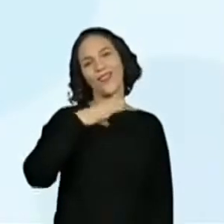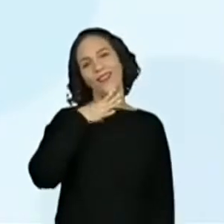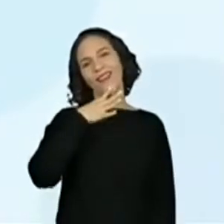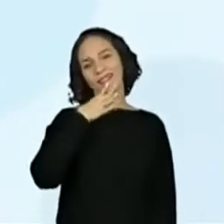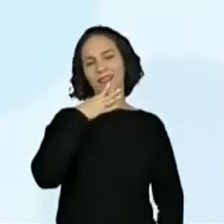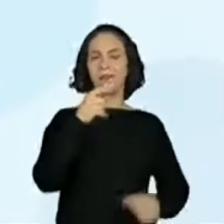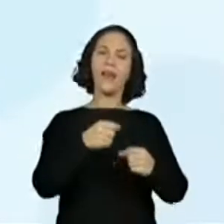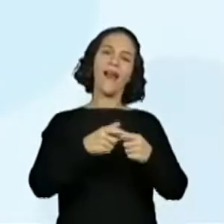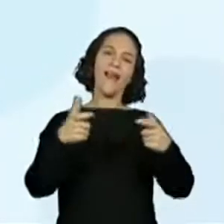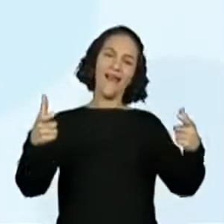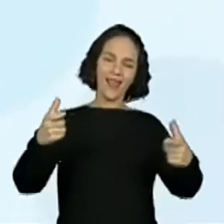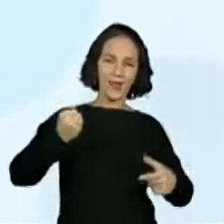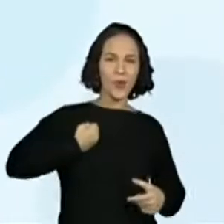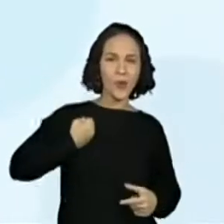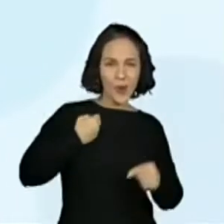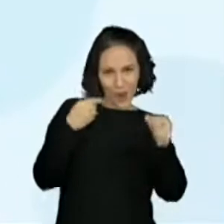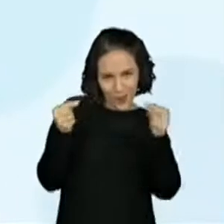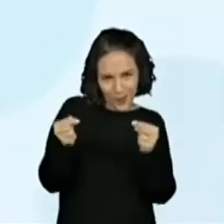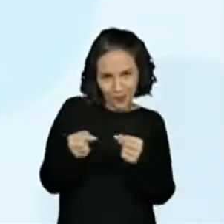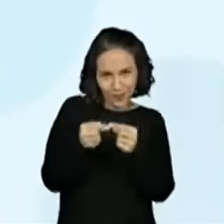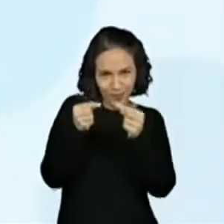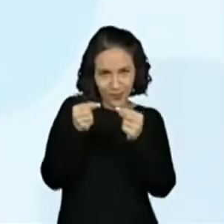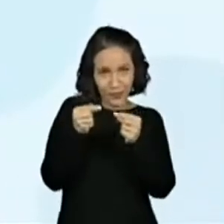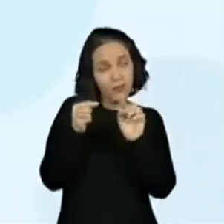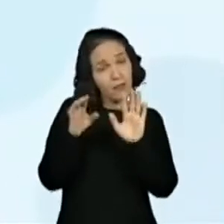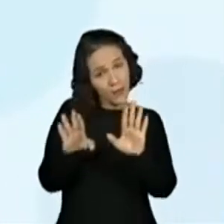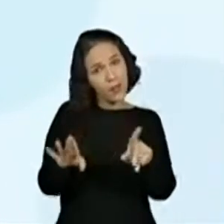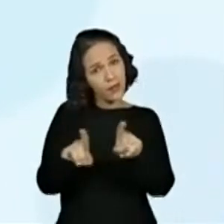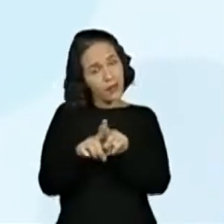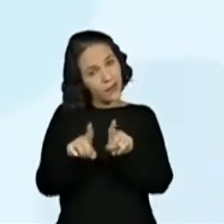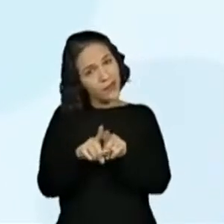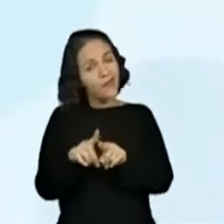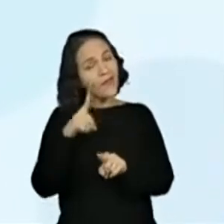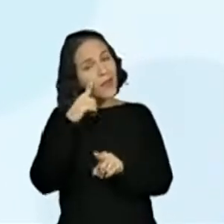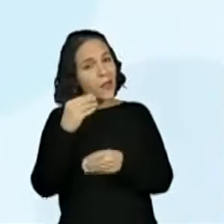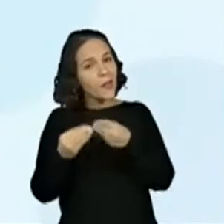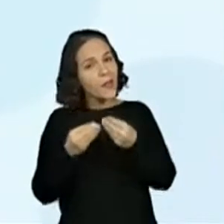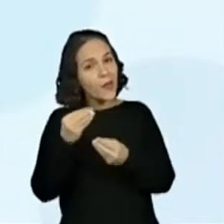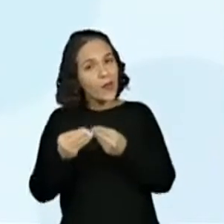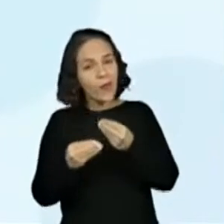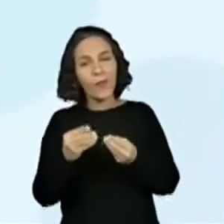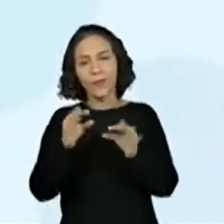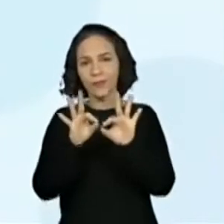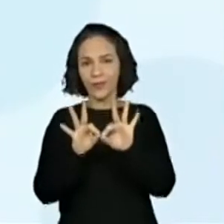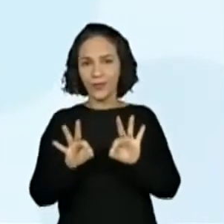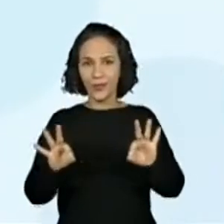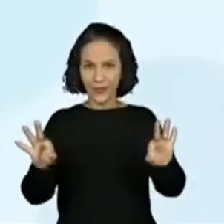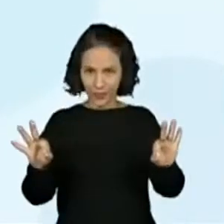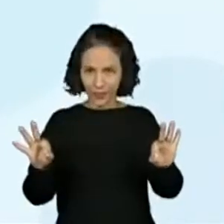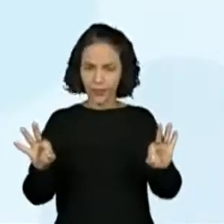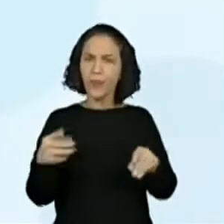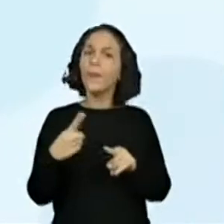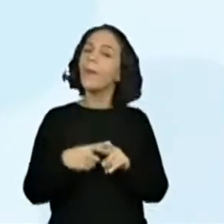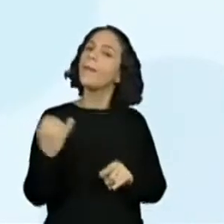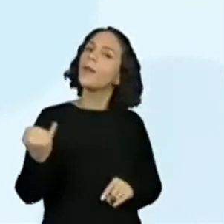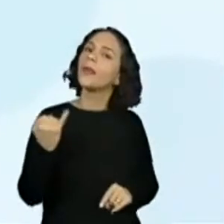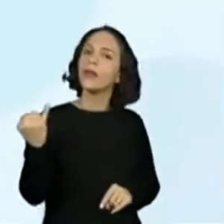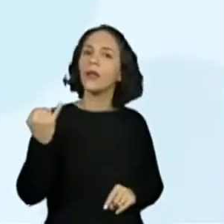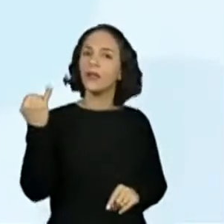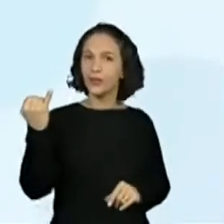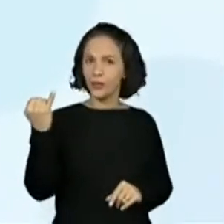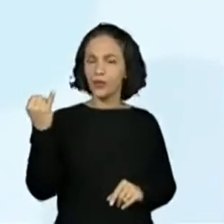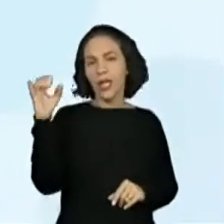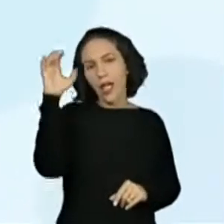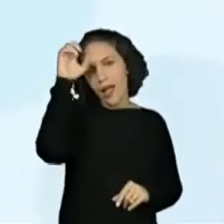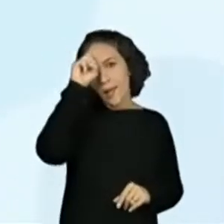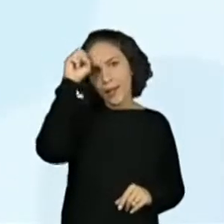conhecemos, mais utilizamos, não é? Mas vamos ver também essa questão aqui por extenso, porque é importante